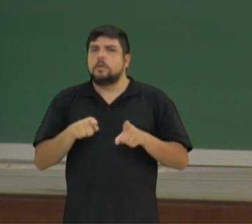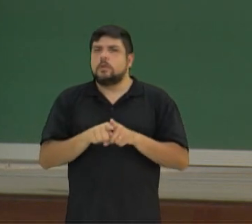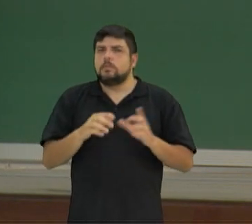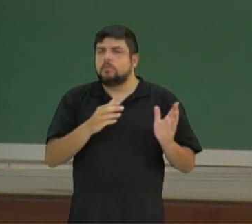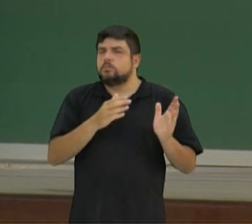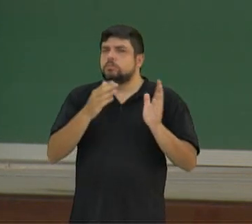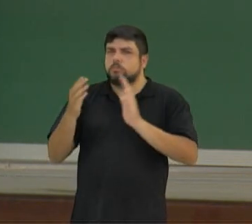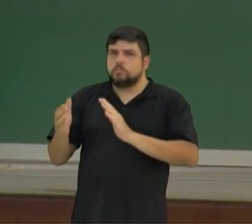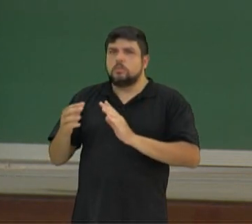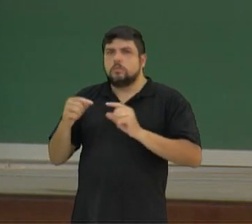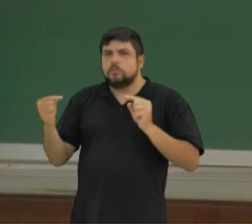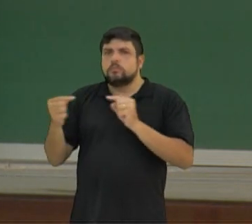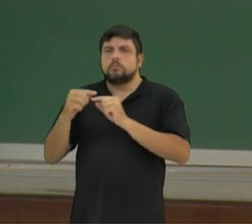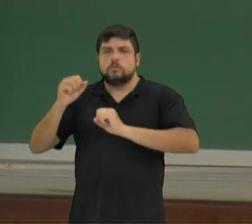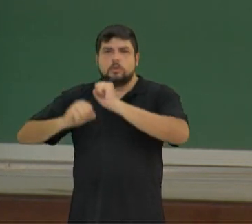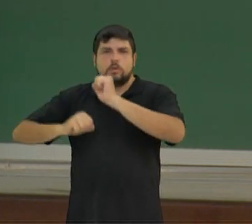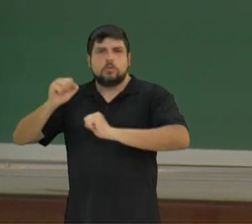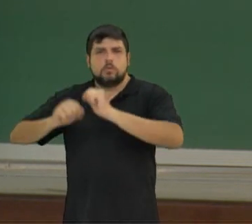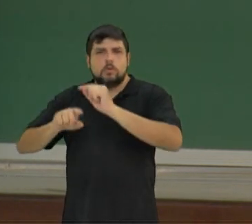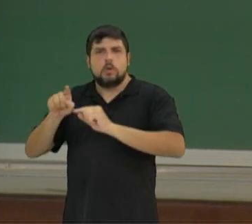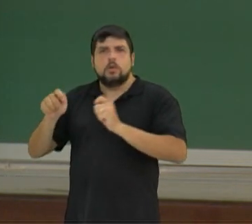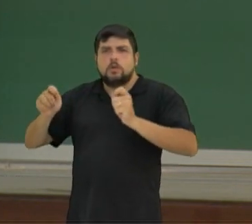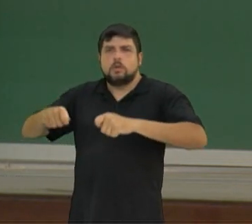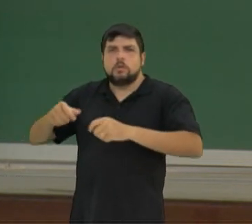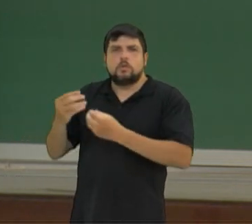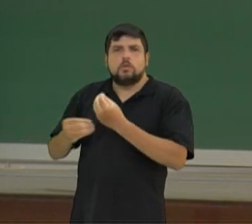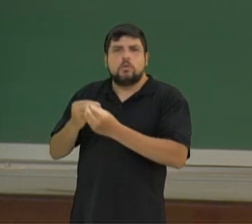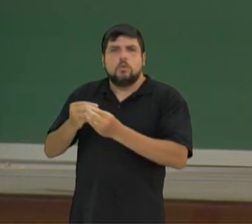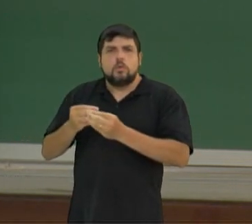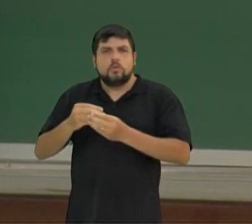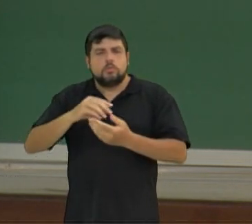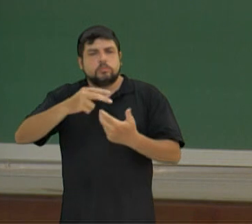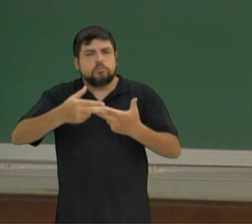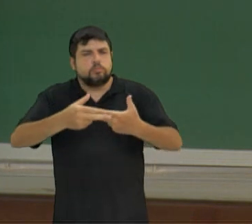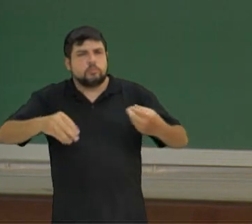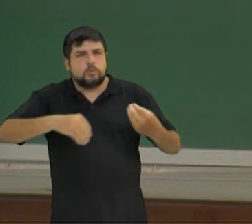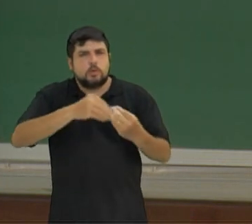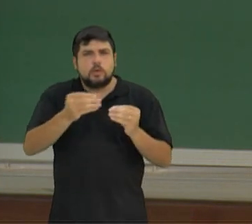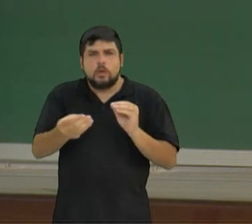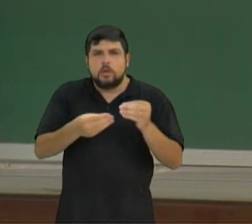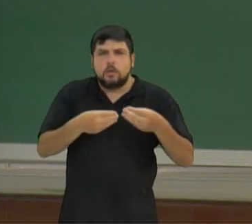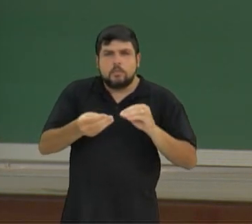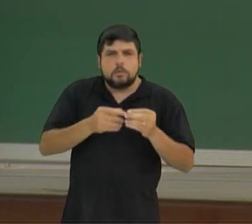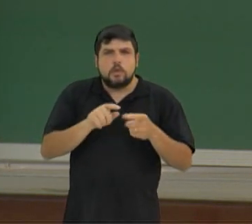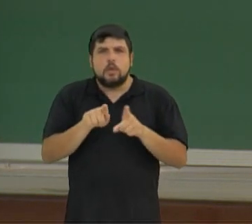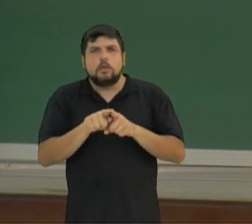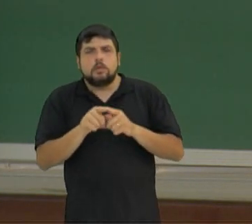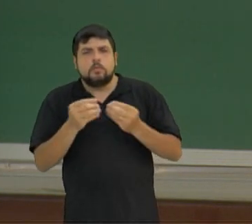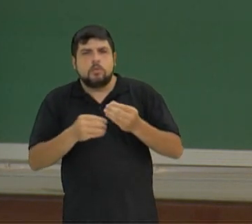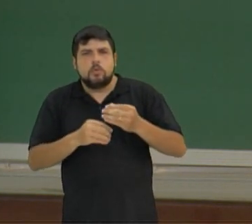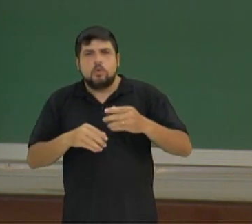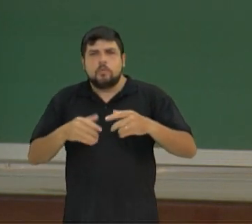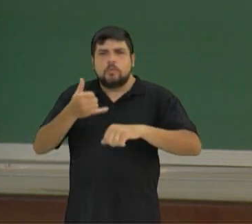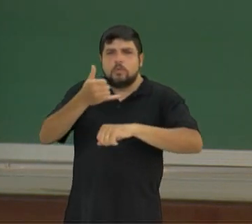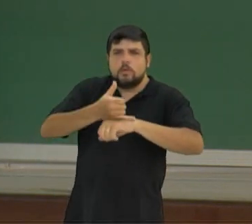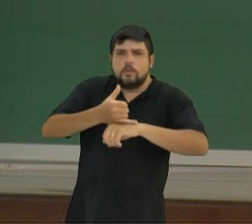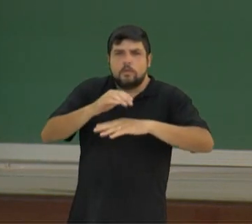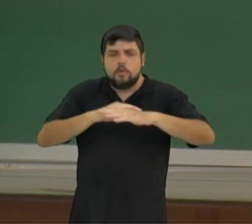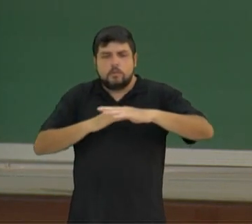indústria, onde através dela a gente pode ter a galvanoplastia e o processo de você depositar uma camada de metal sobre uma